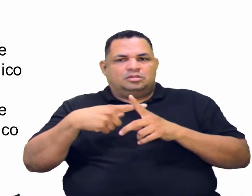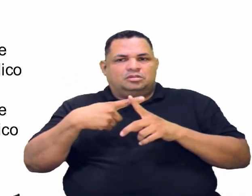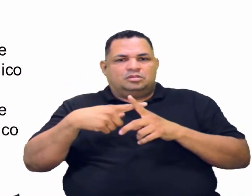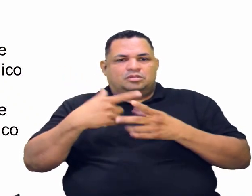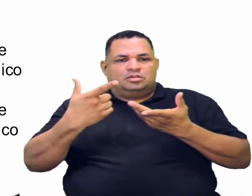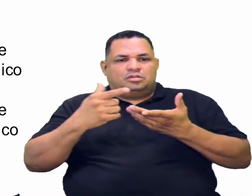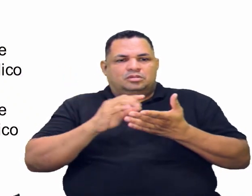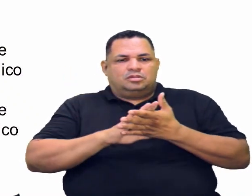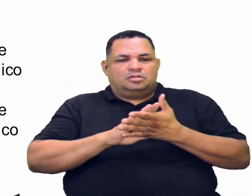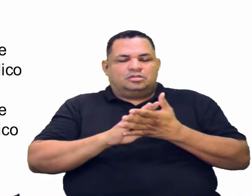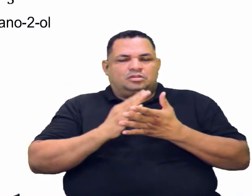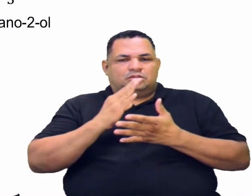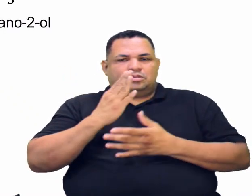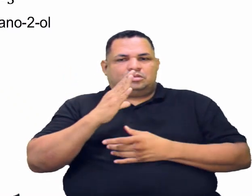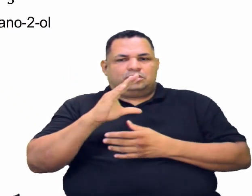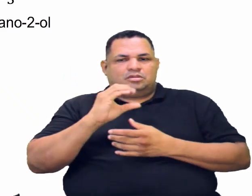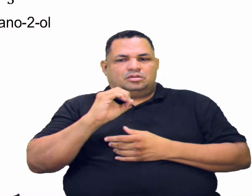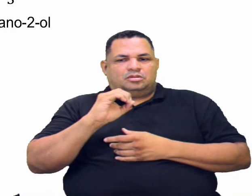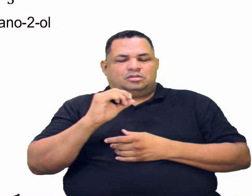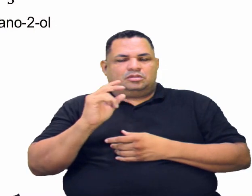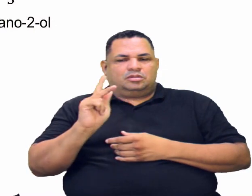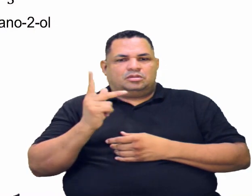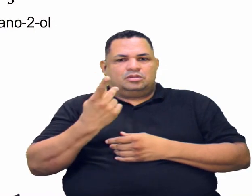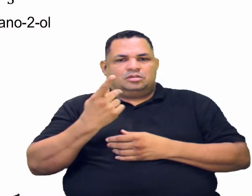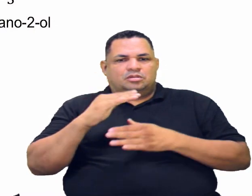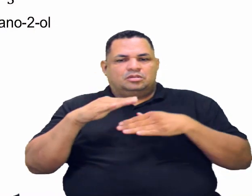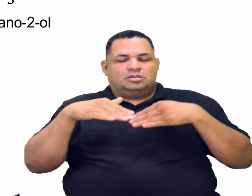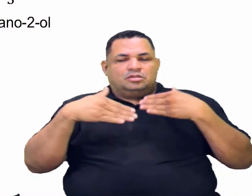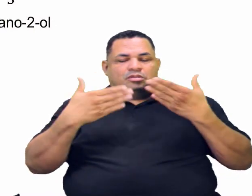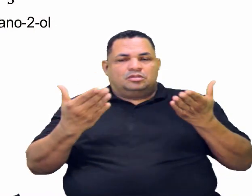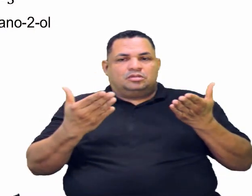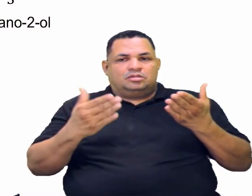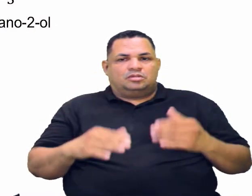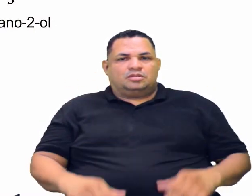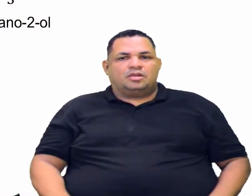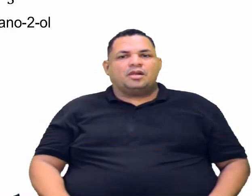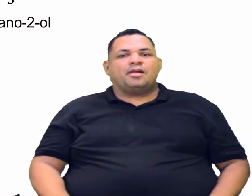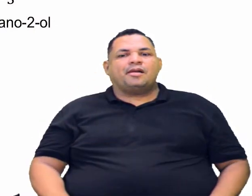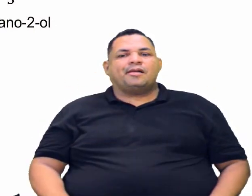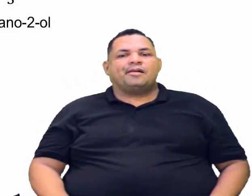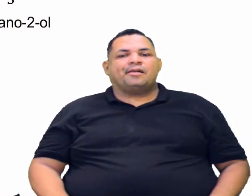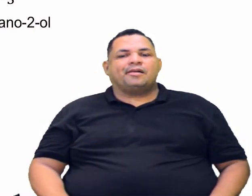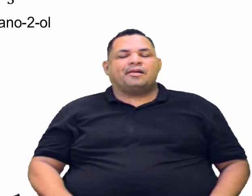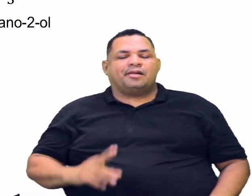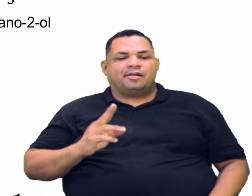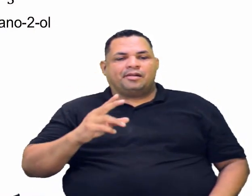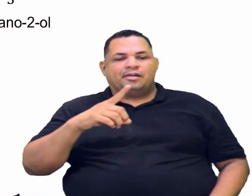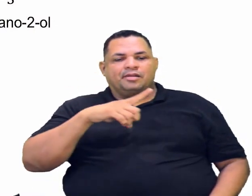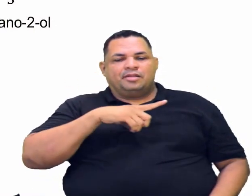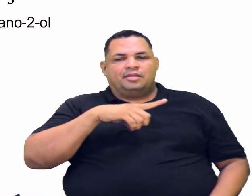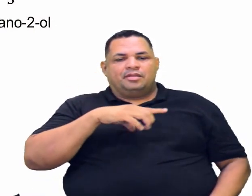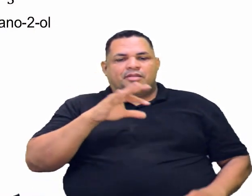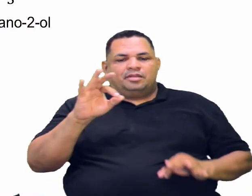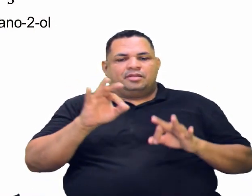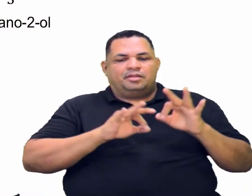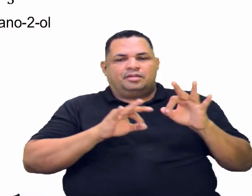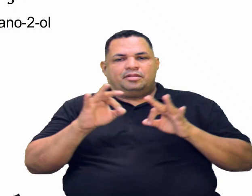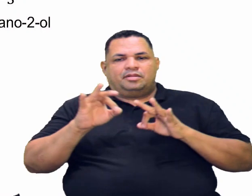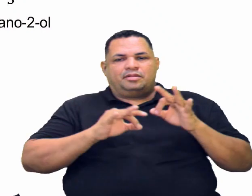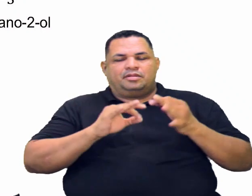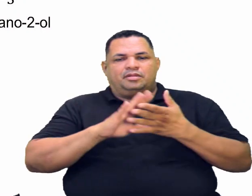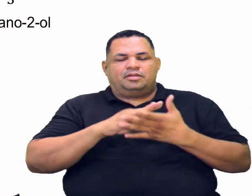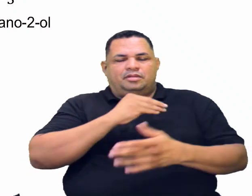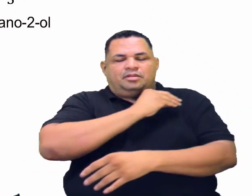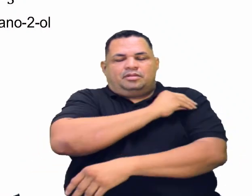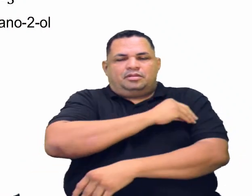presença da carbonila. Qual a diferença aqui? É que a gente sempre vai ter a formação de um